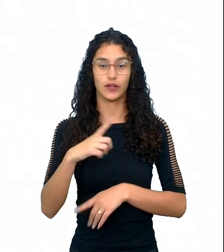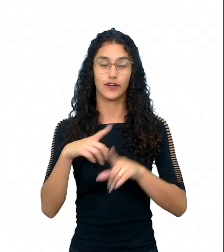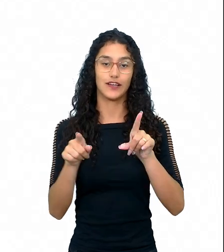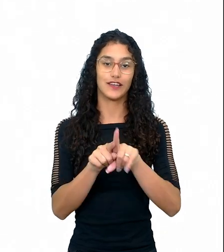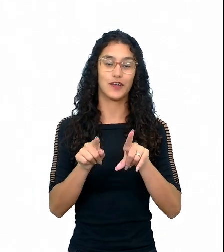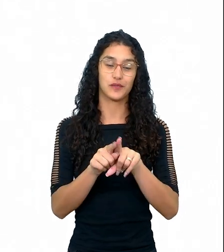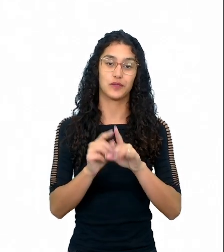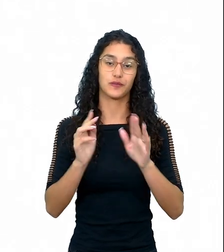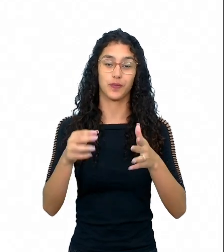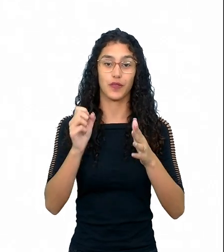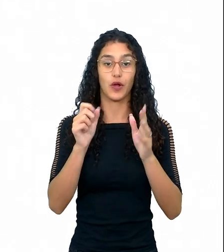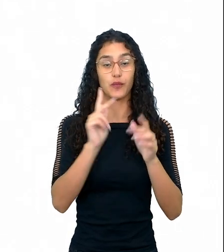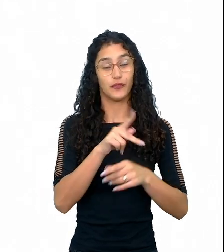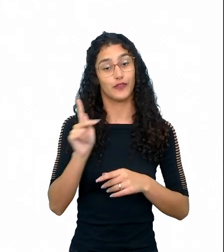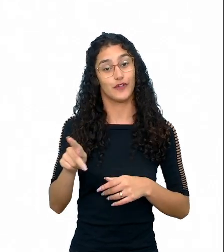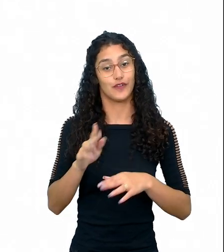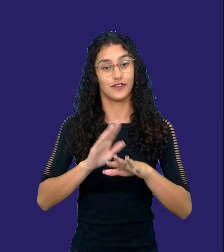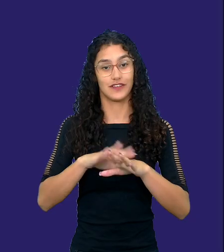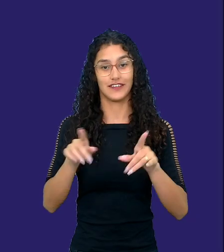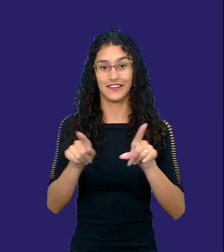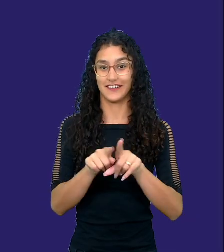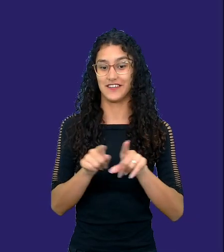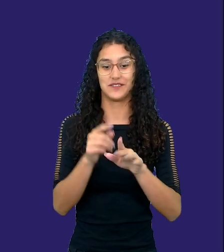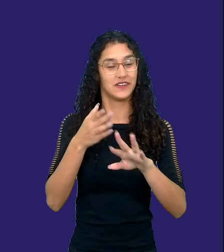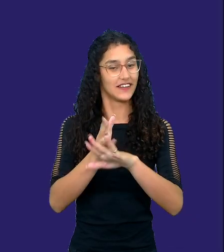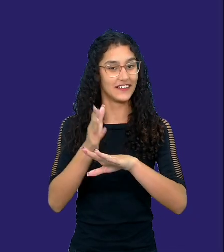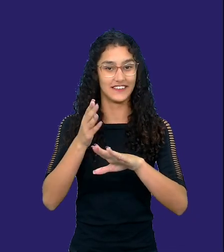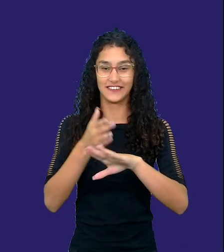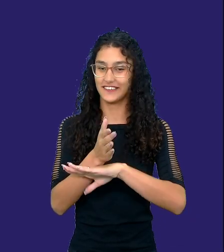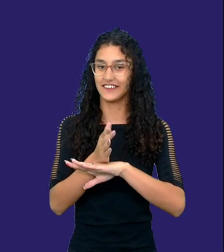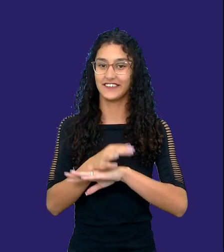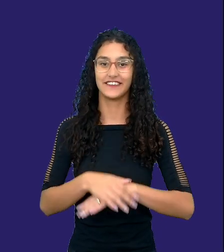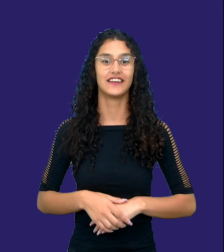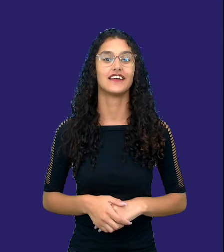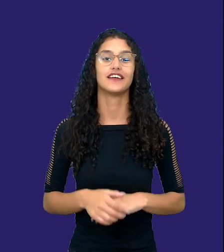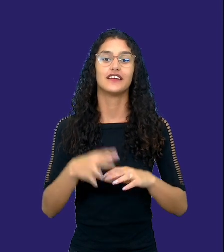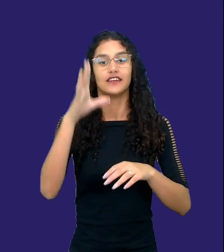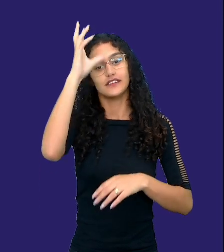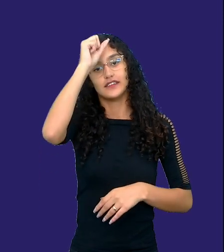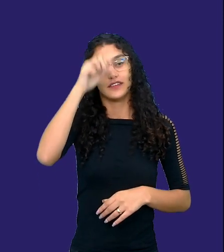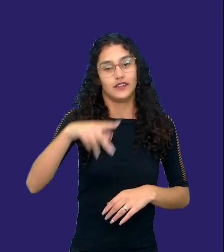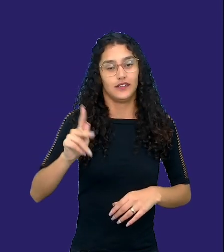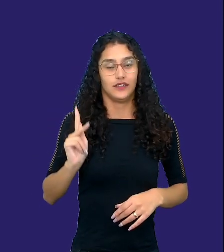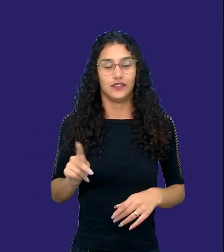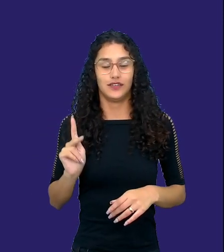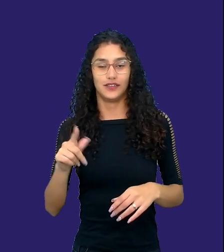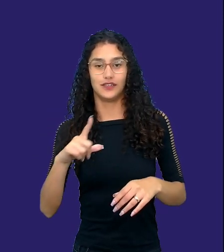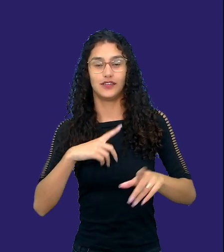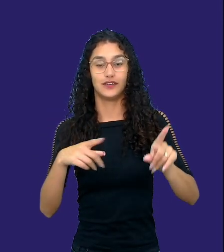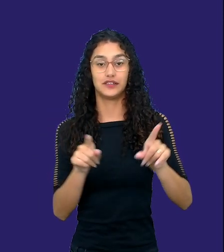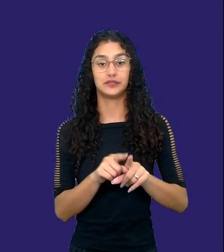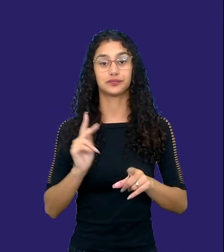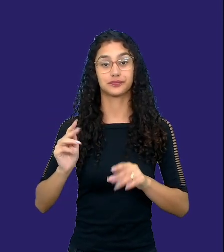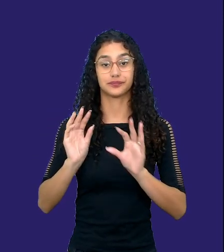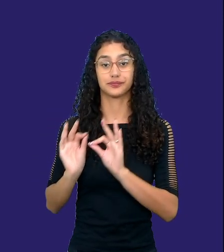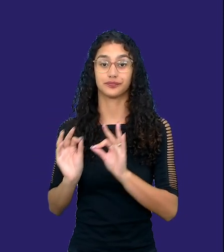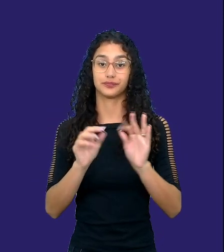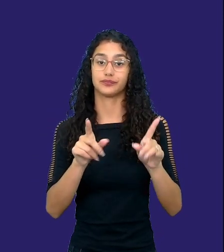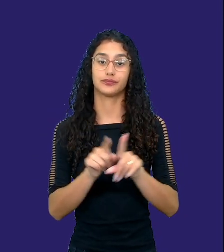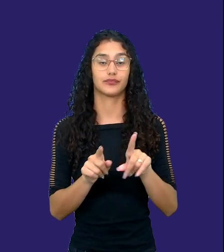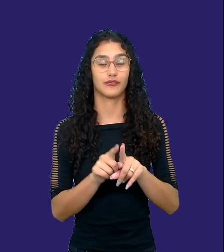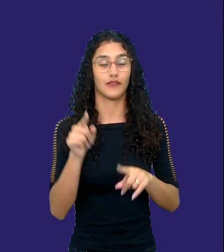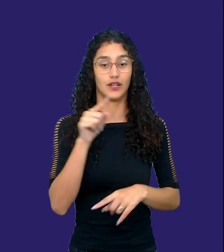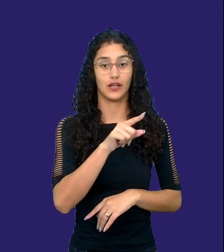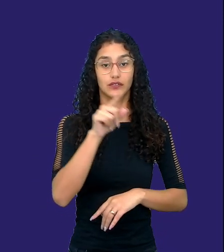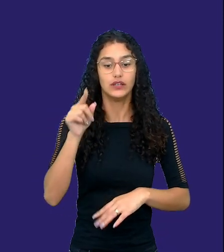Aqui, professores, para que vocês possam acessar, né, o Aprender Sempre, nós sempre recomendamos que